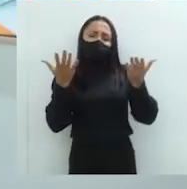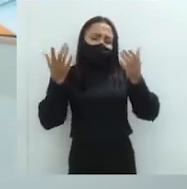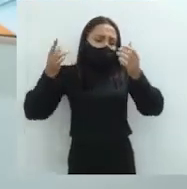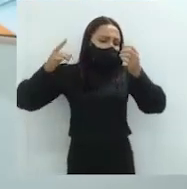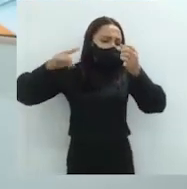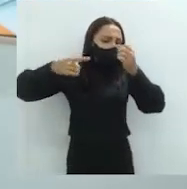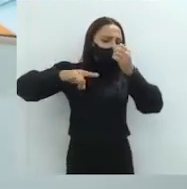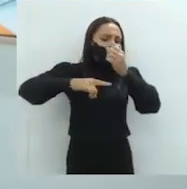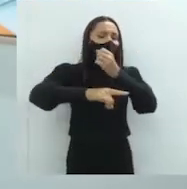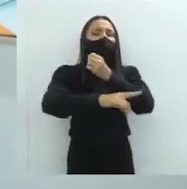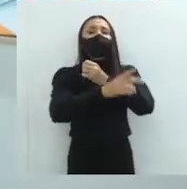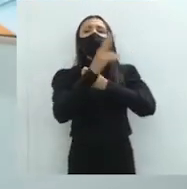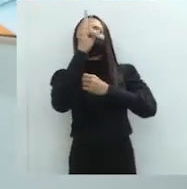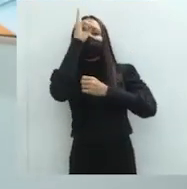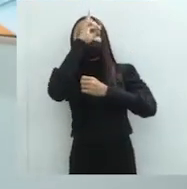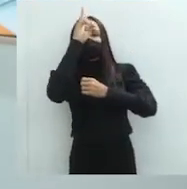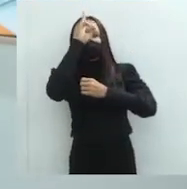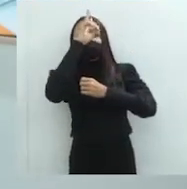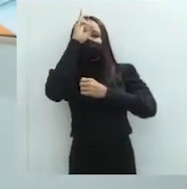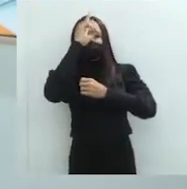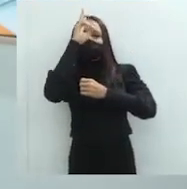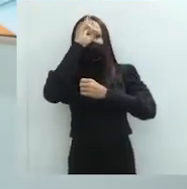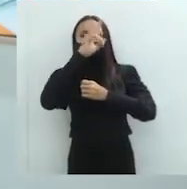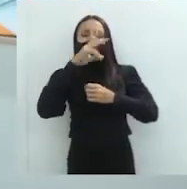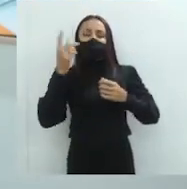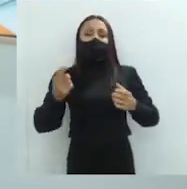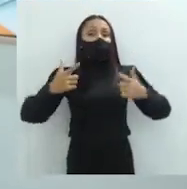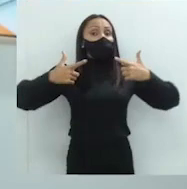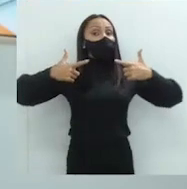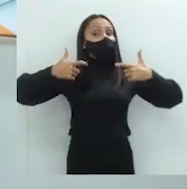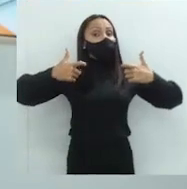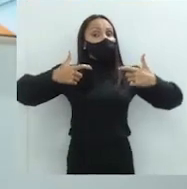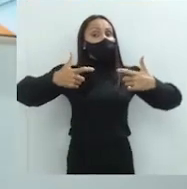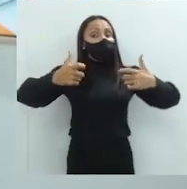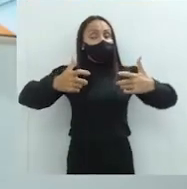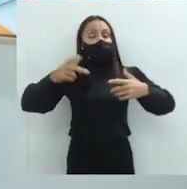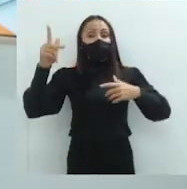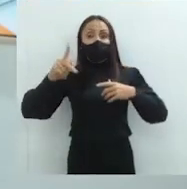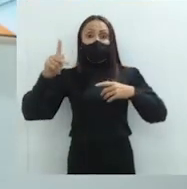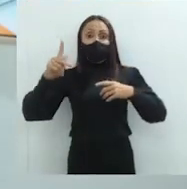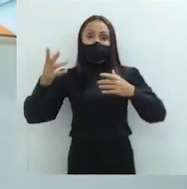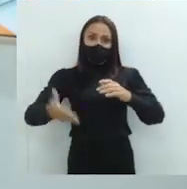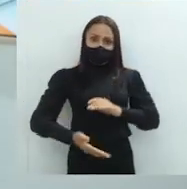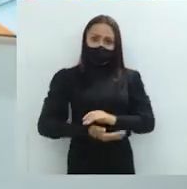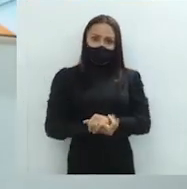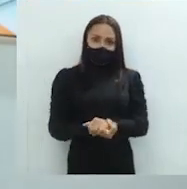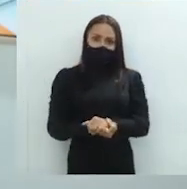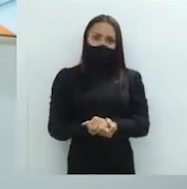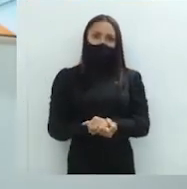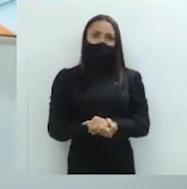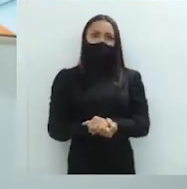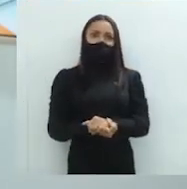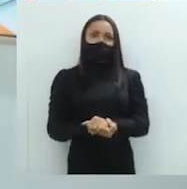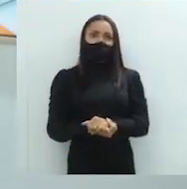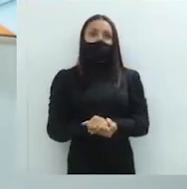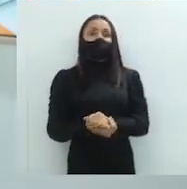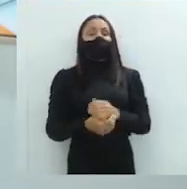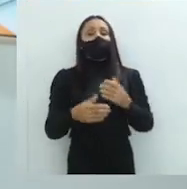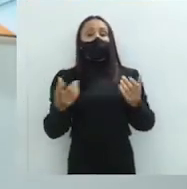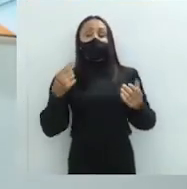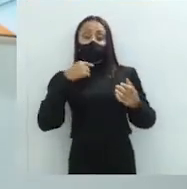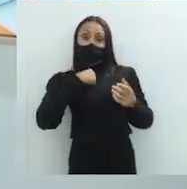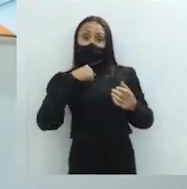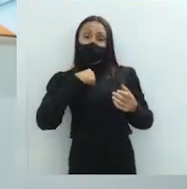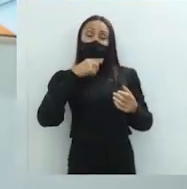mergulho na história da Guerra do Paraguai. Então eu,